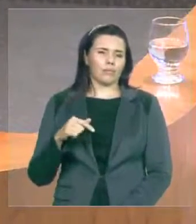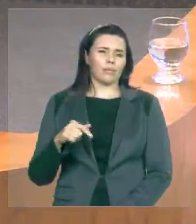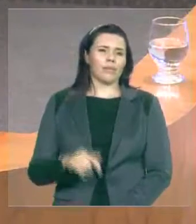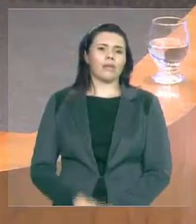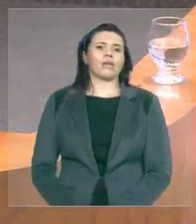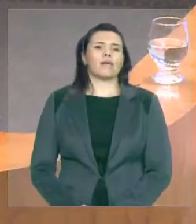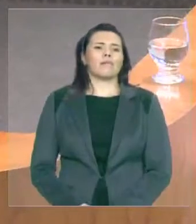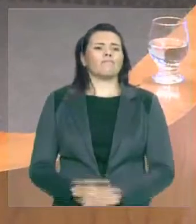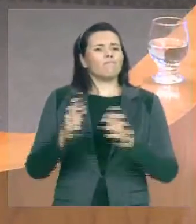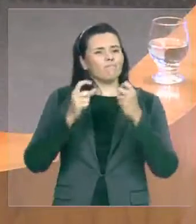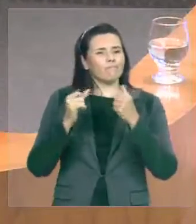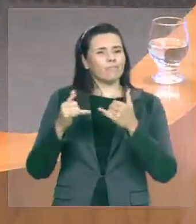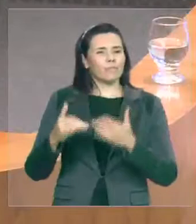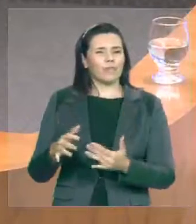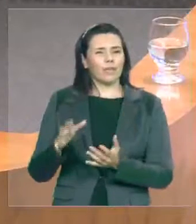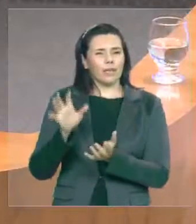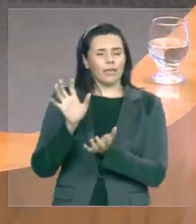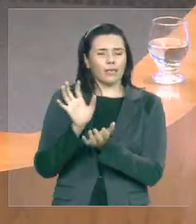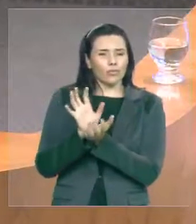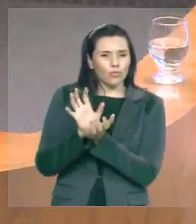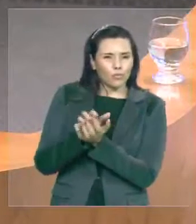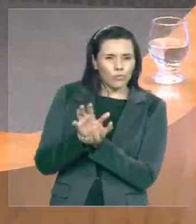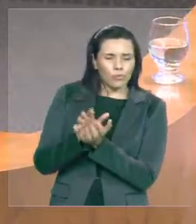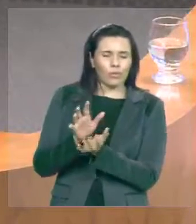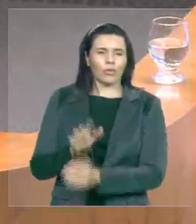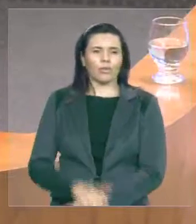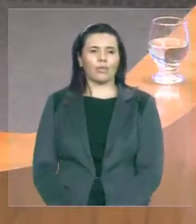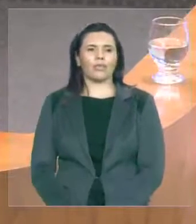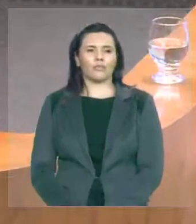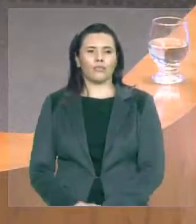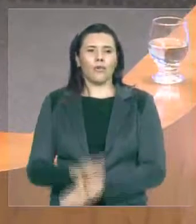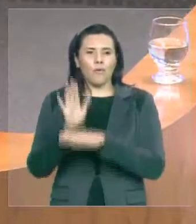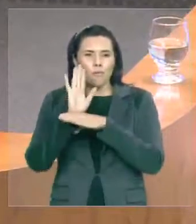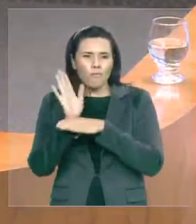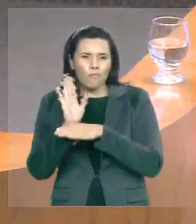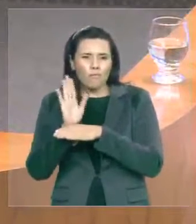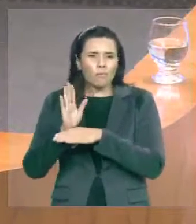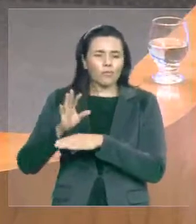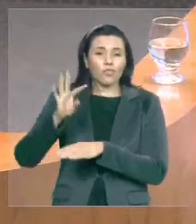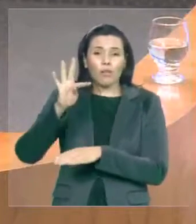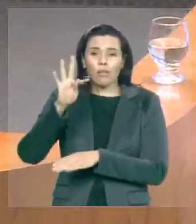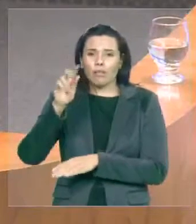Pois há políticos desta cidade torcendo contra,